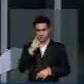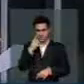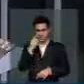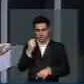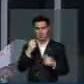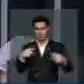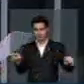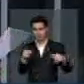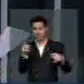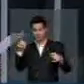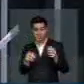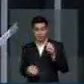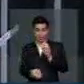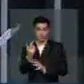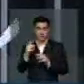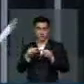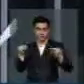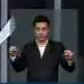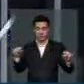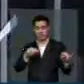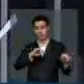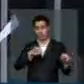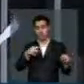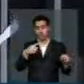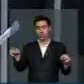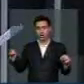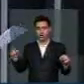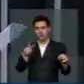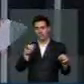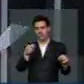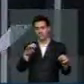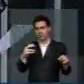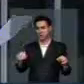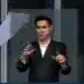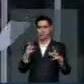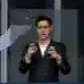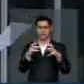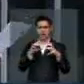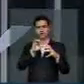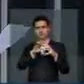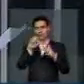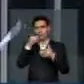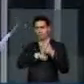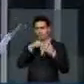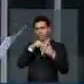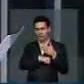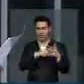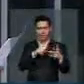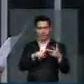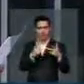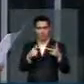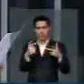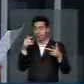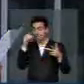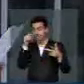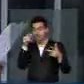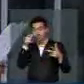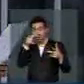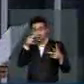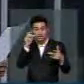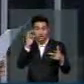sua autoria João é brigão não presta atenção